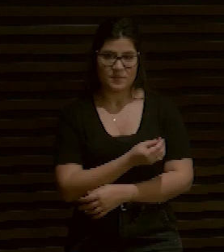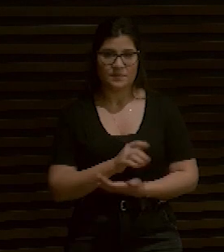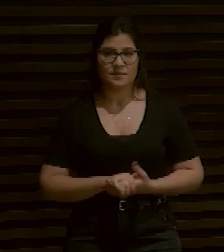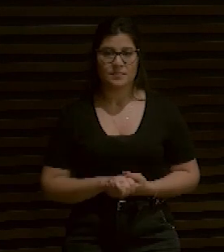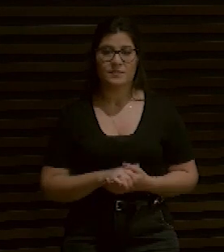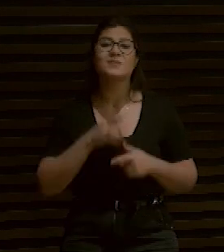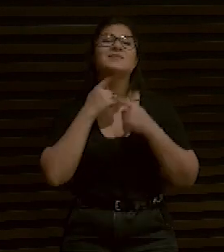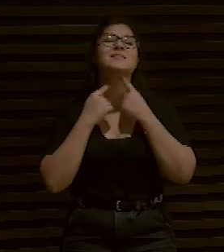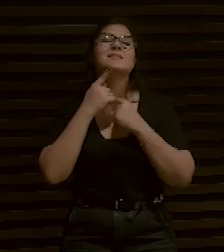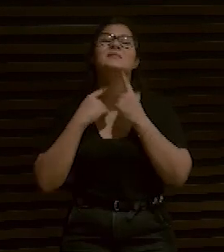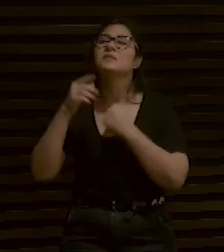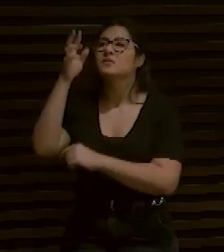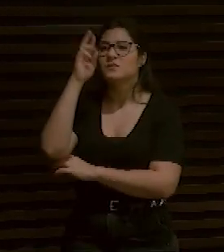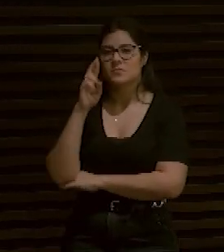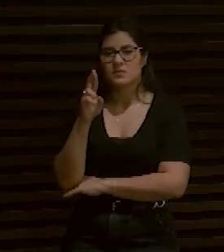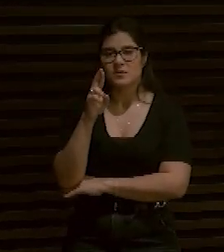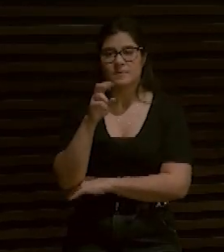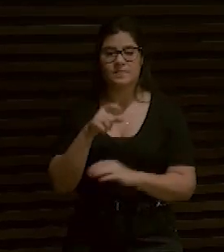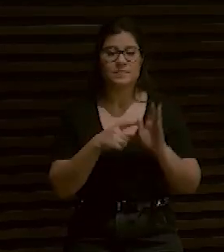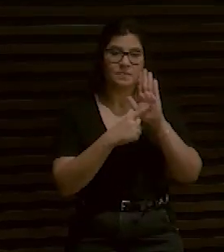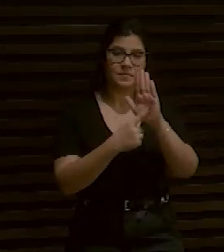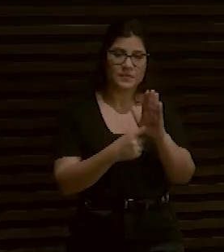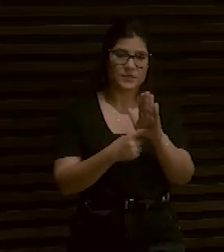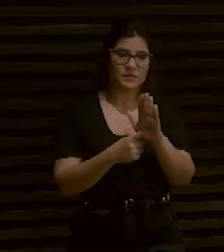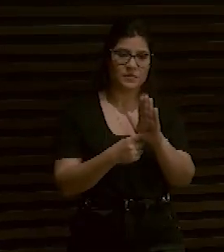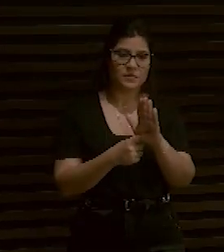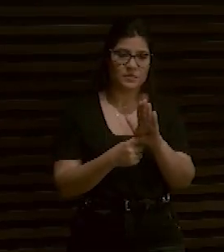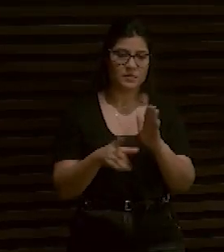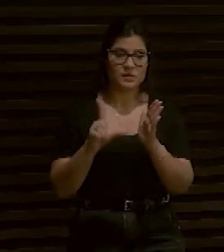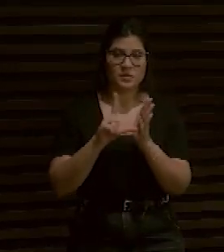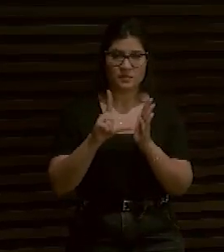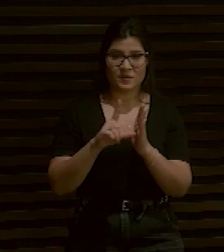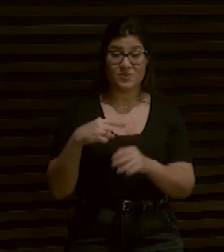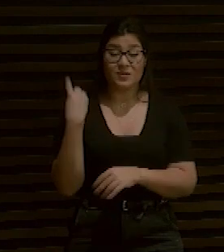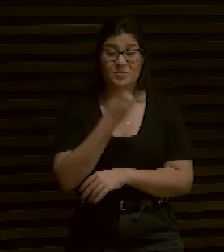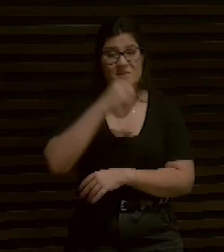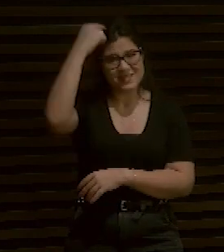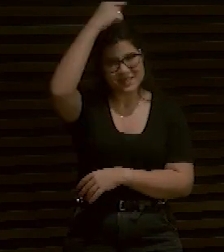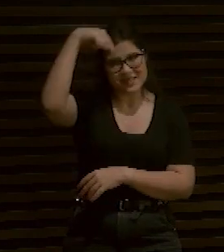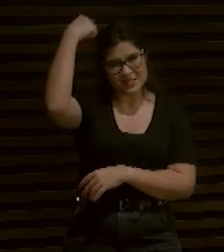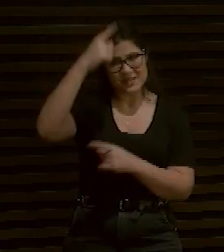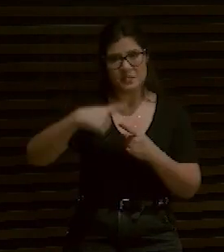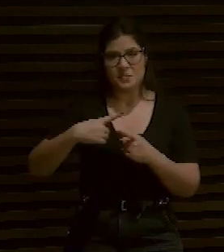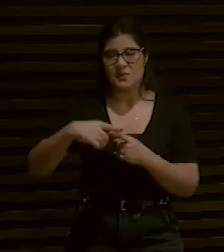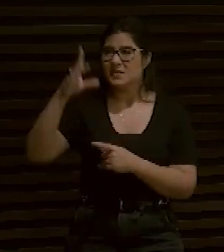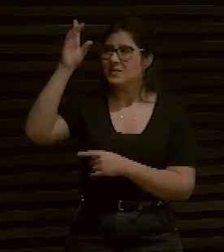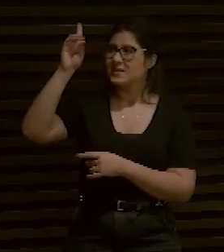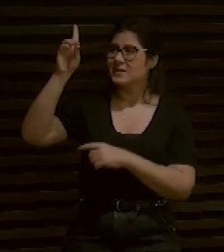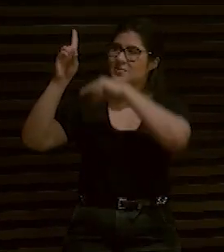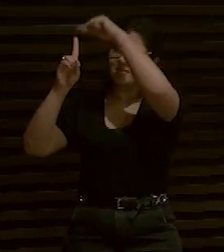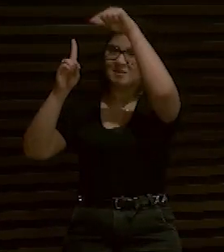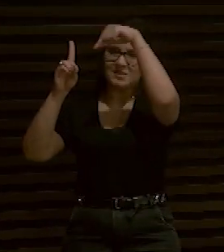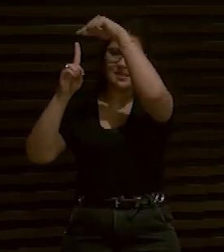O desejo do Senhor, expresso lá em Levítico, é para que nós fôssemos santos porque Ele é santo. Mas o Senhor não